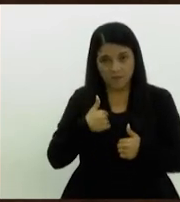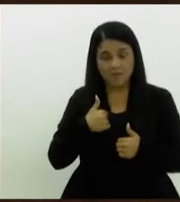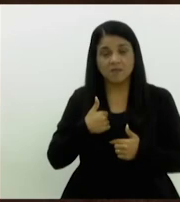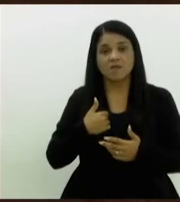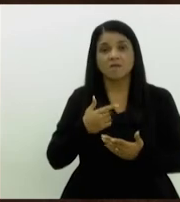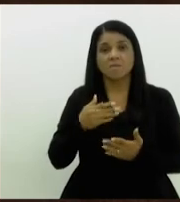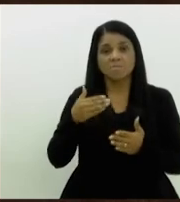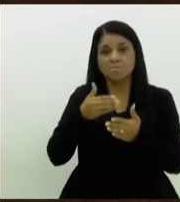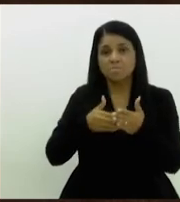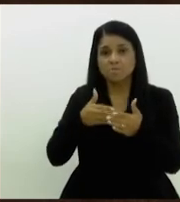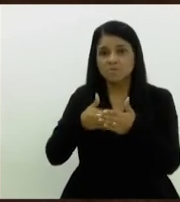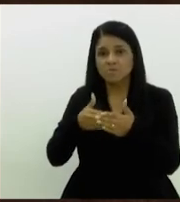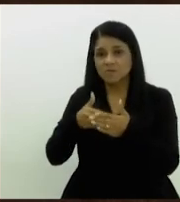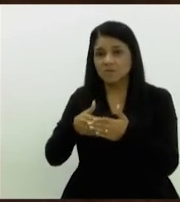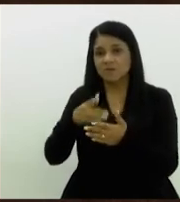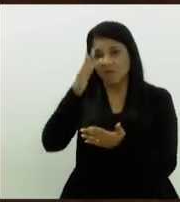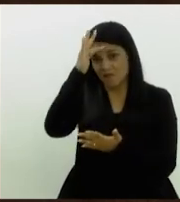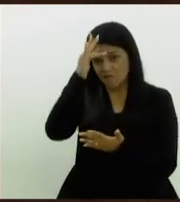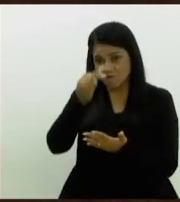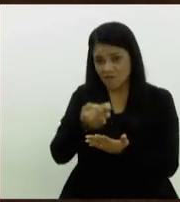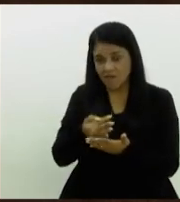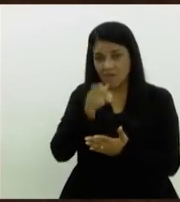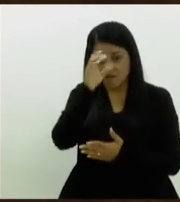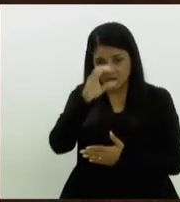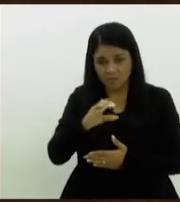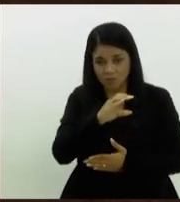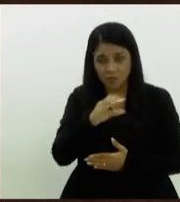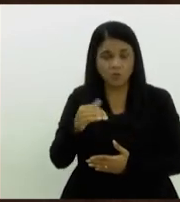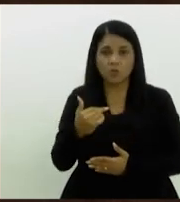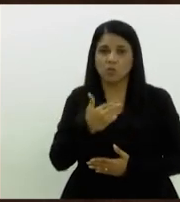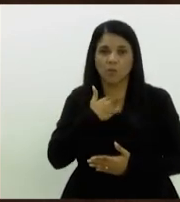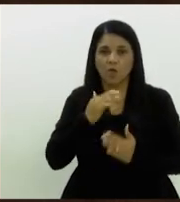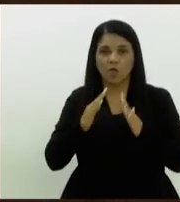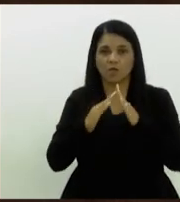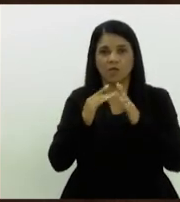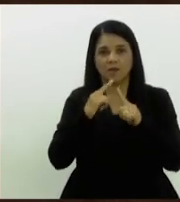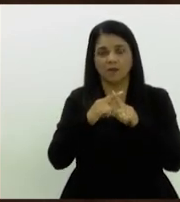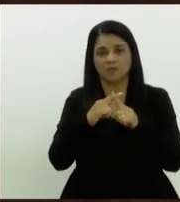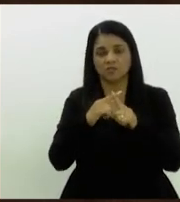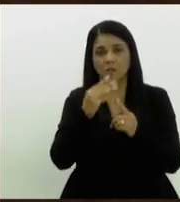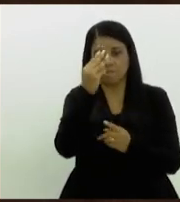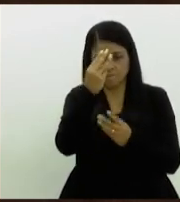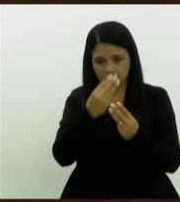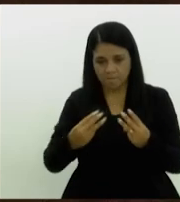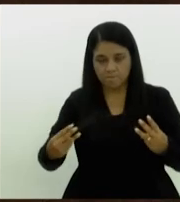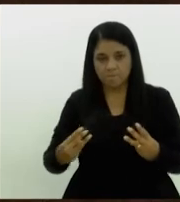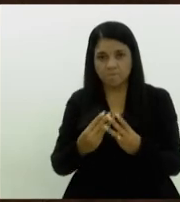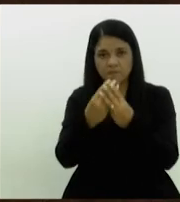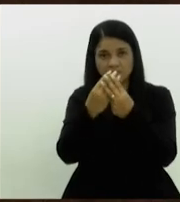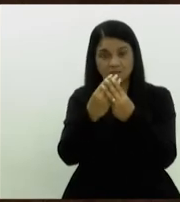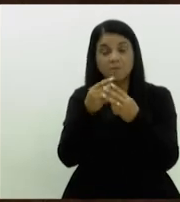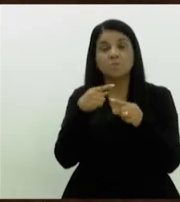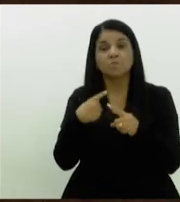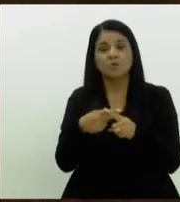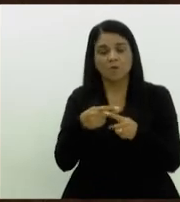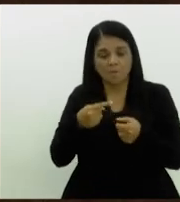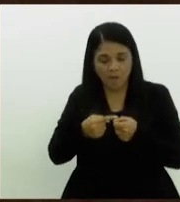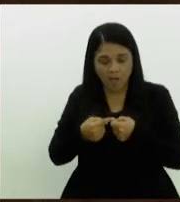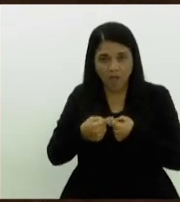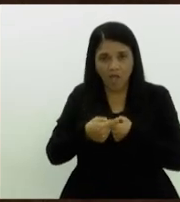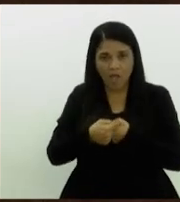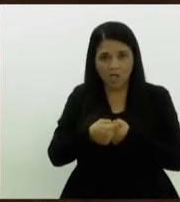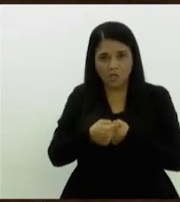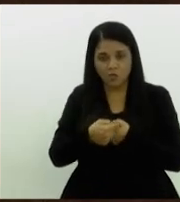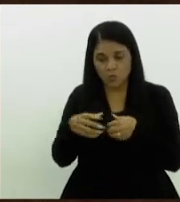católica possam ir à missa, porque circula de forma ostensiva pelo bairro bondes